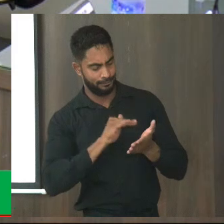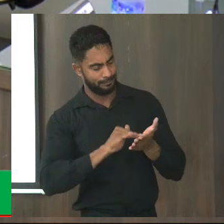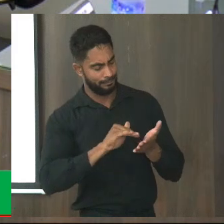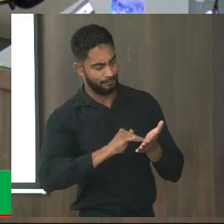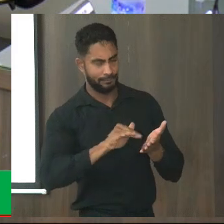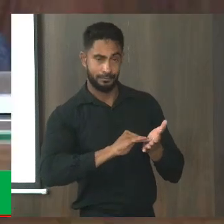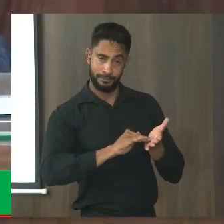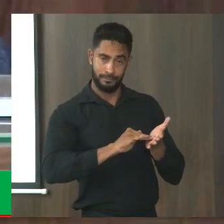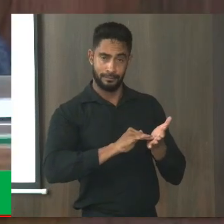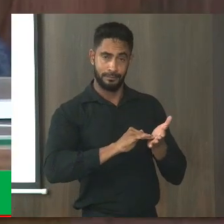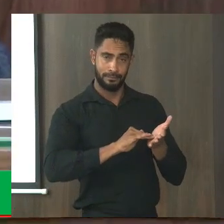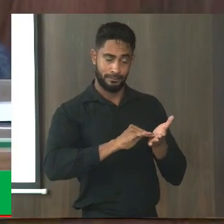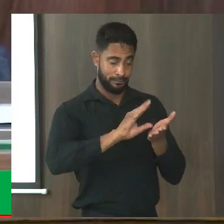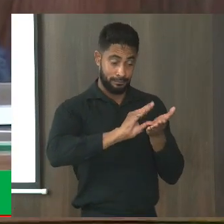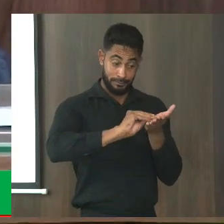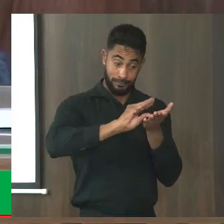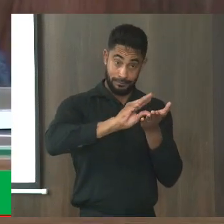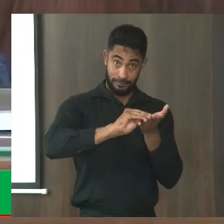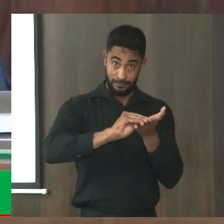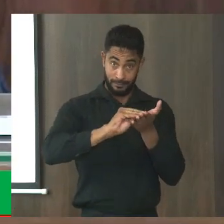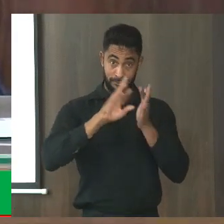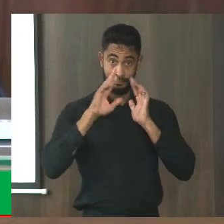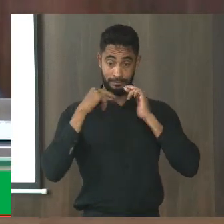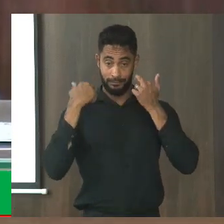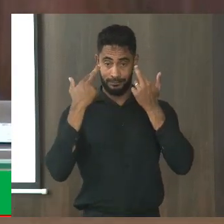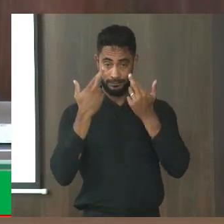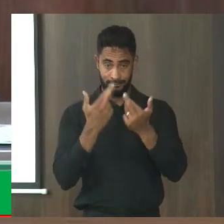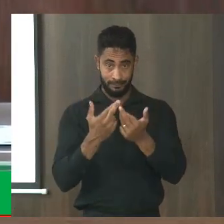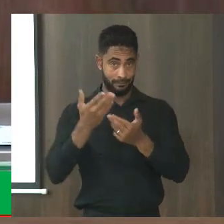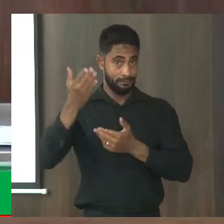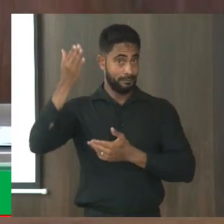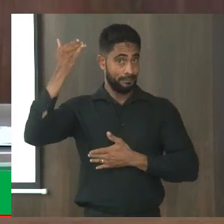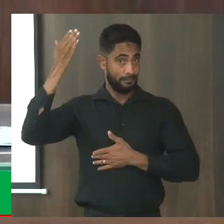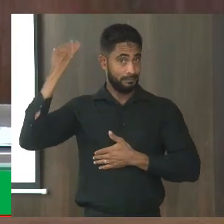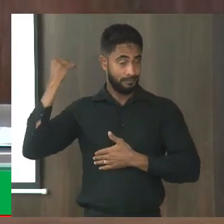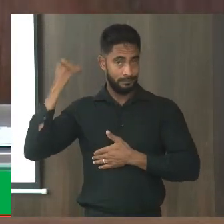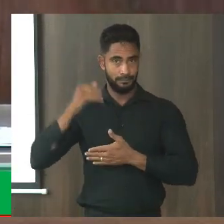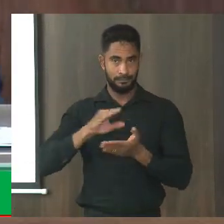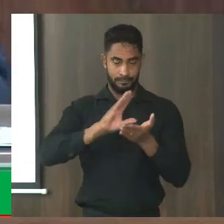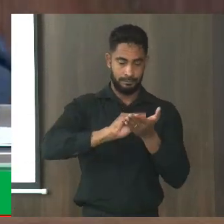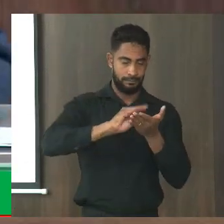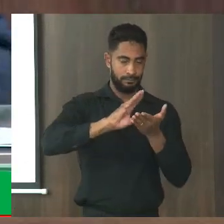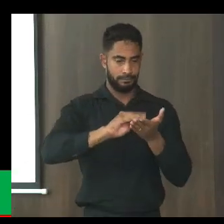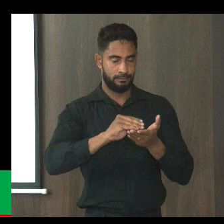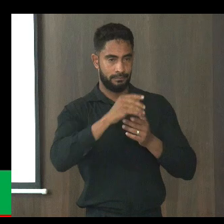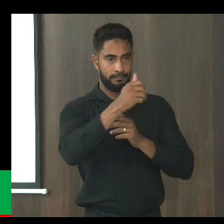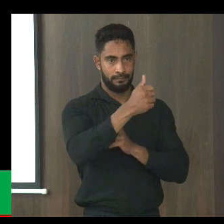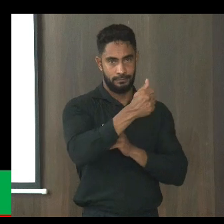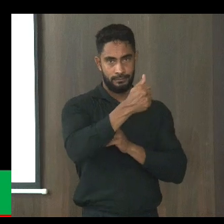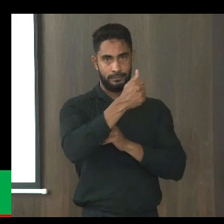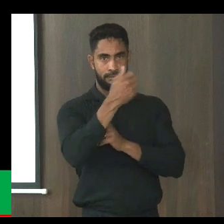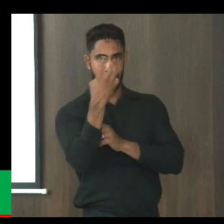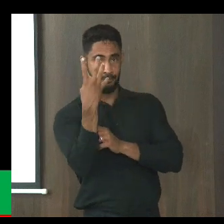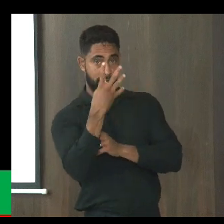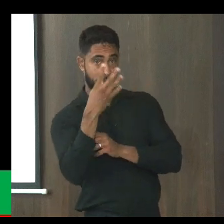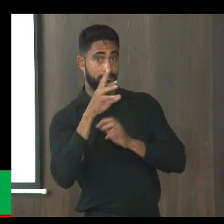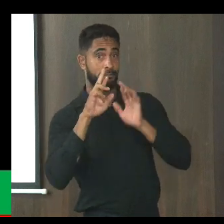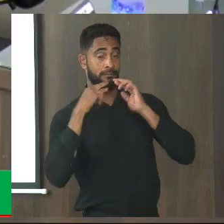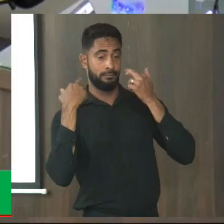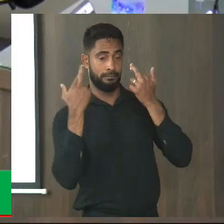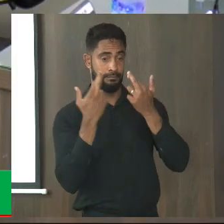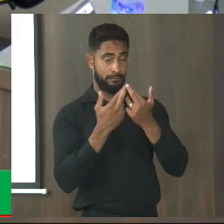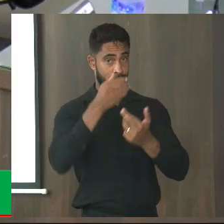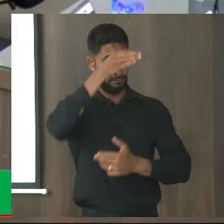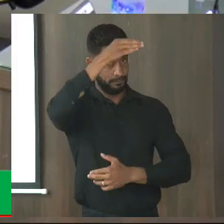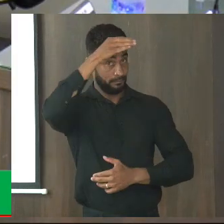secretário que faça a leitura da ata da reunião anterior. Ata da quarta reunião ordinária da Câmara Municipal de Janaúba,